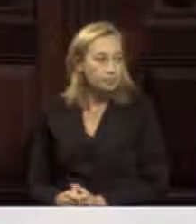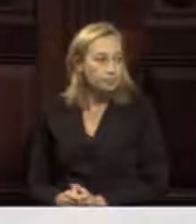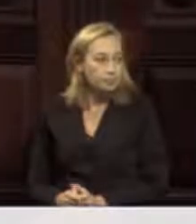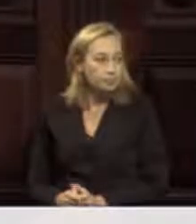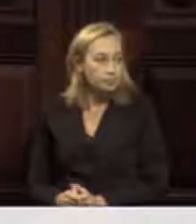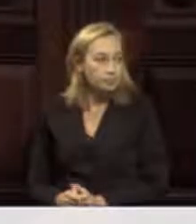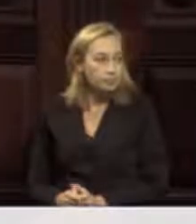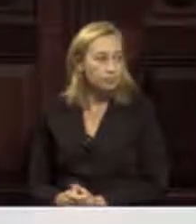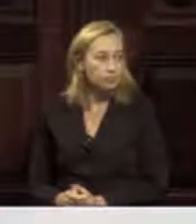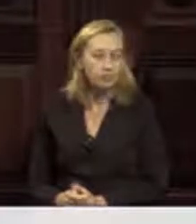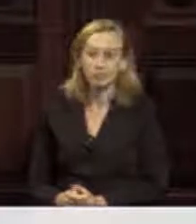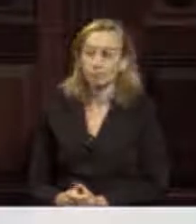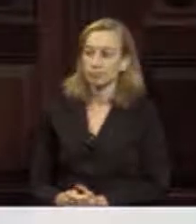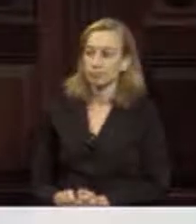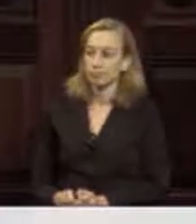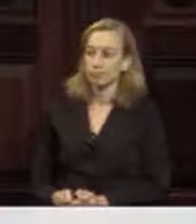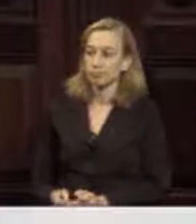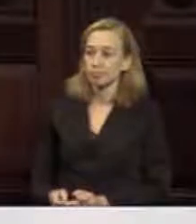Presidente Fatinha,